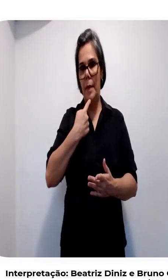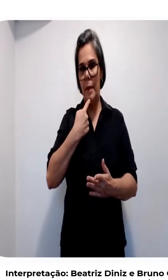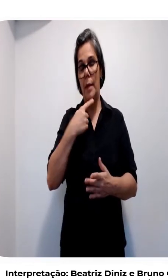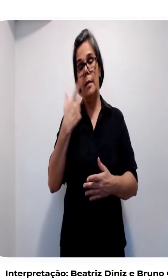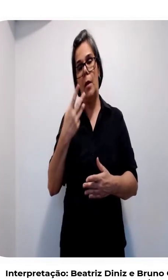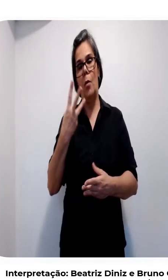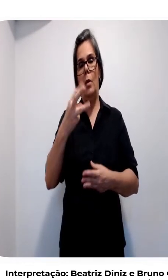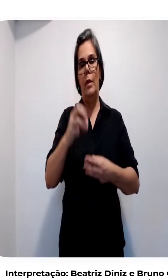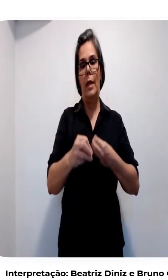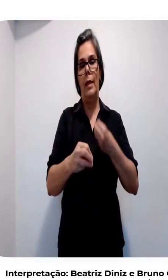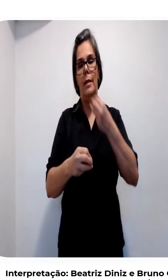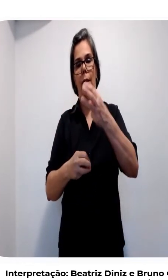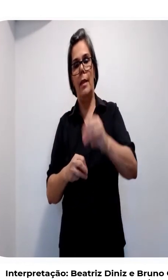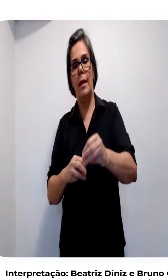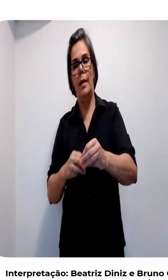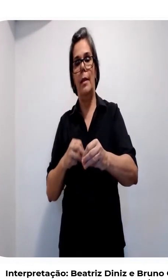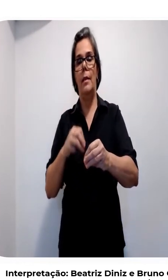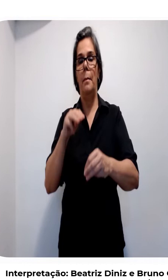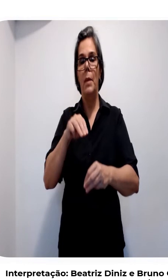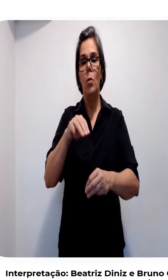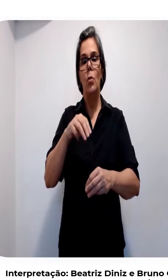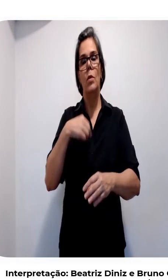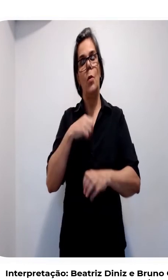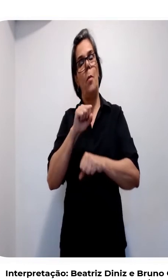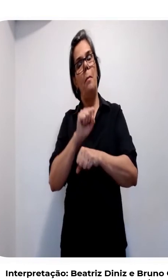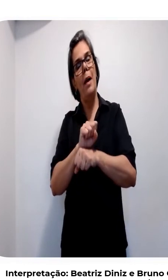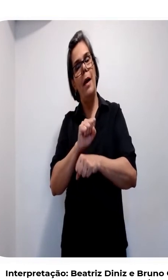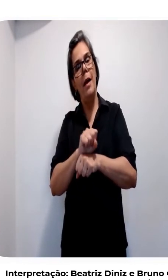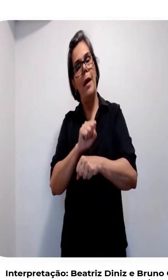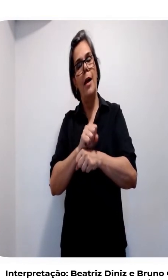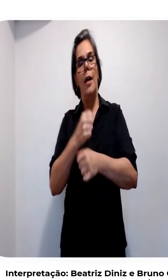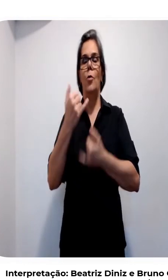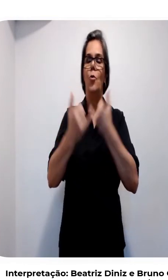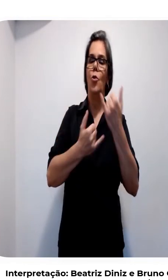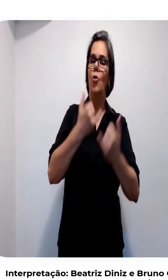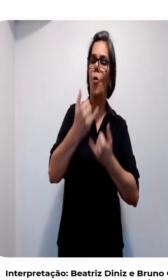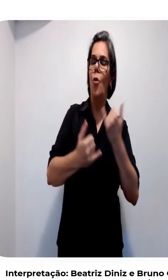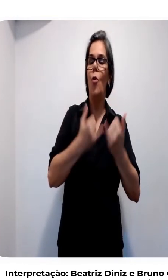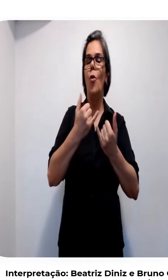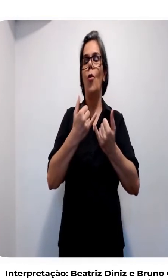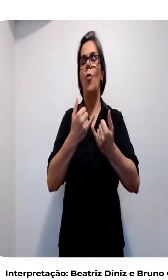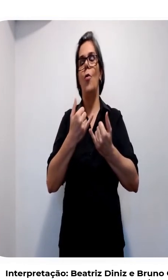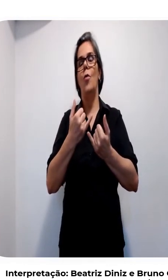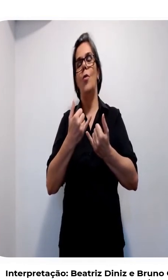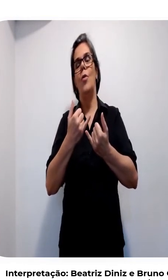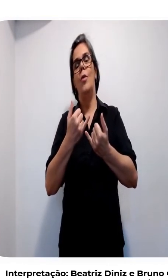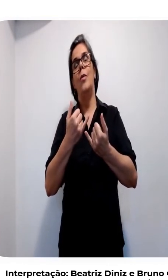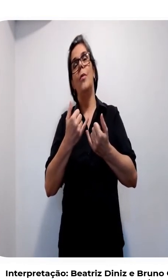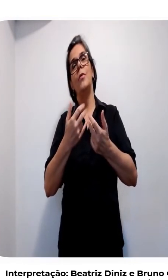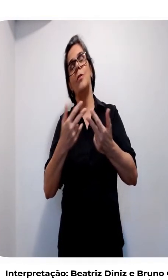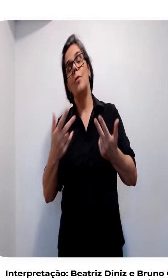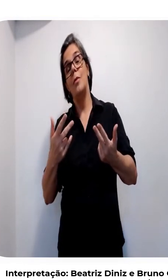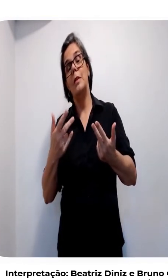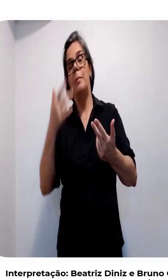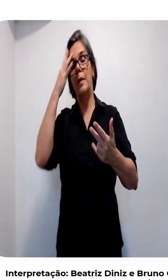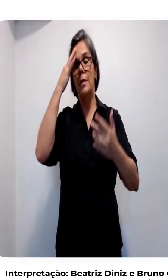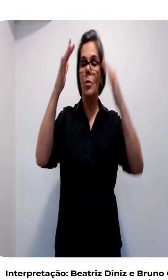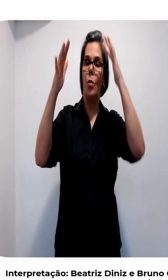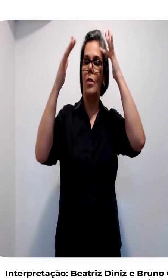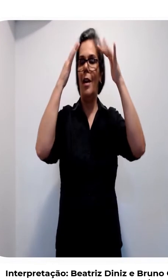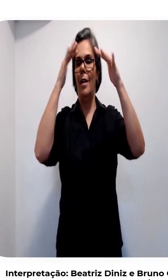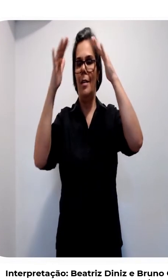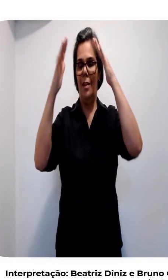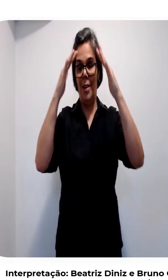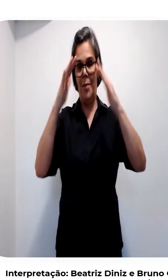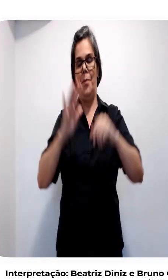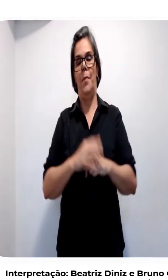realizo alguma pausa, a gente dança, joga uma forca, de forma também a descontrair um pouco mais e sair um pouco